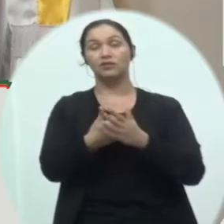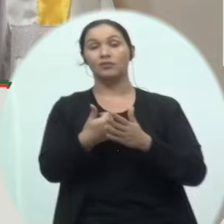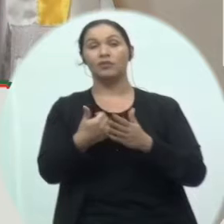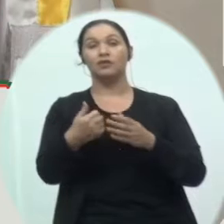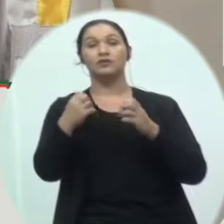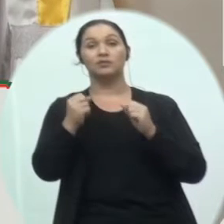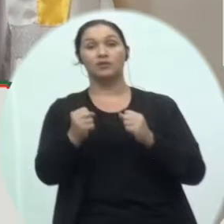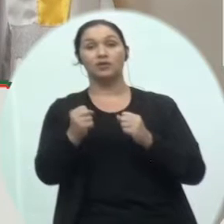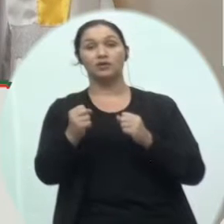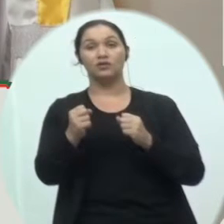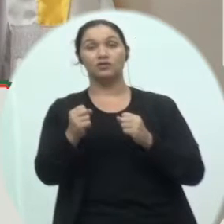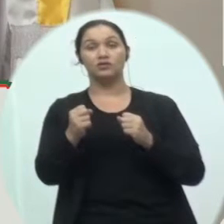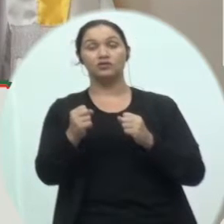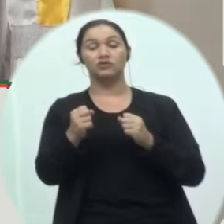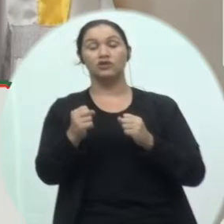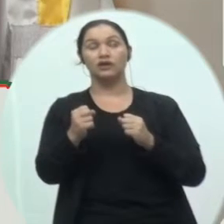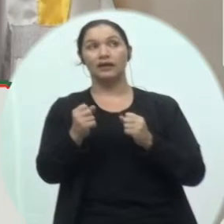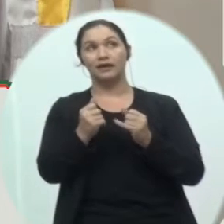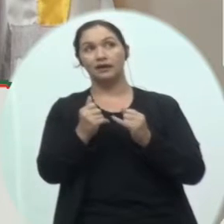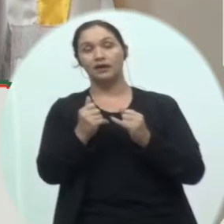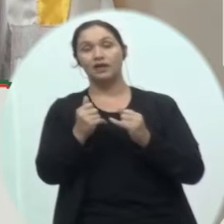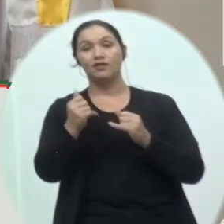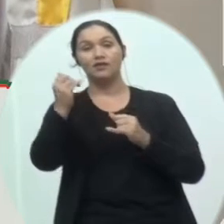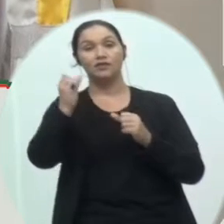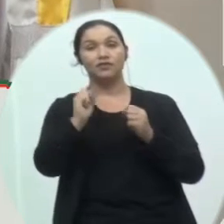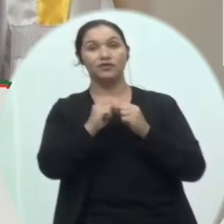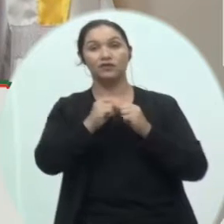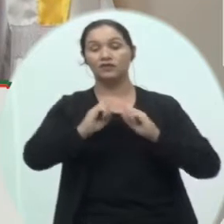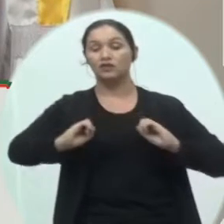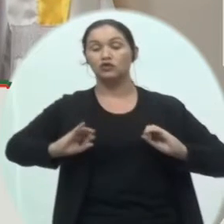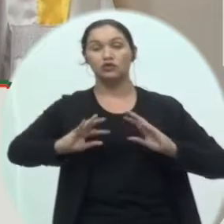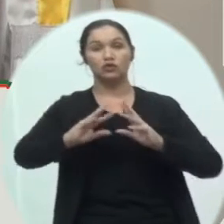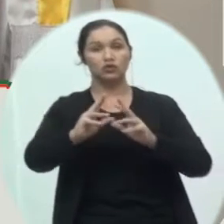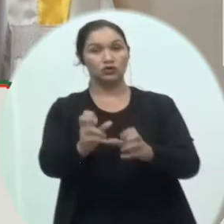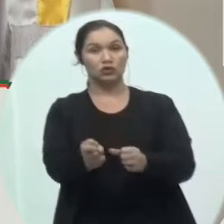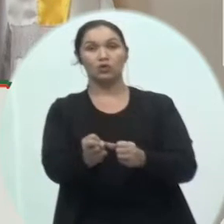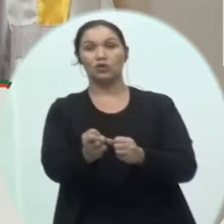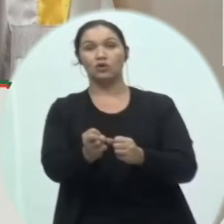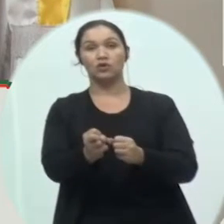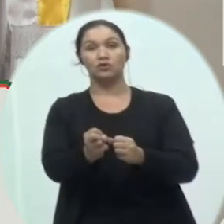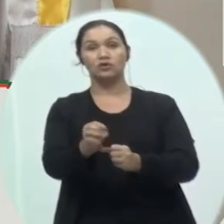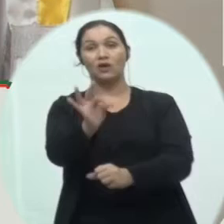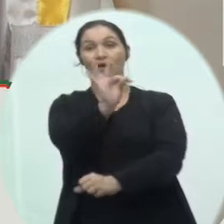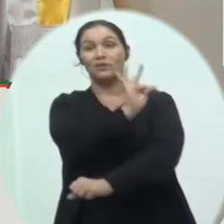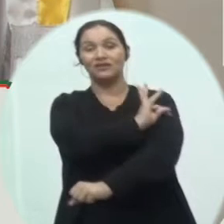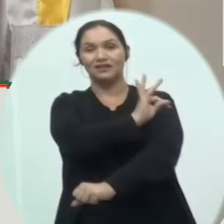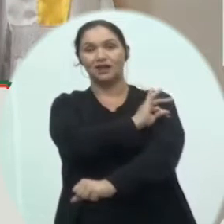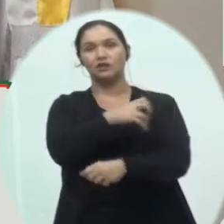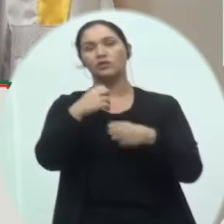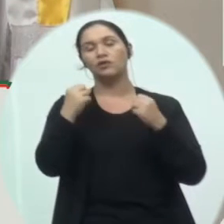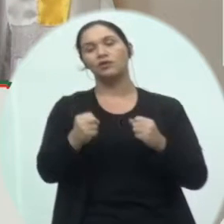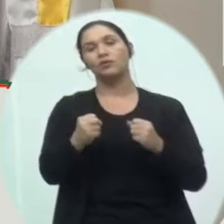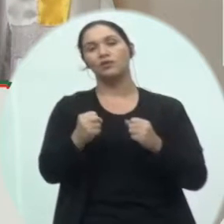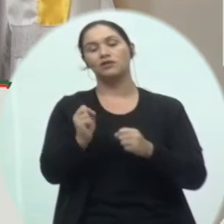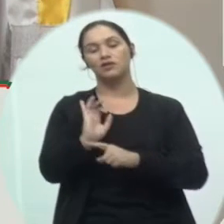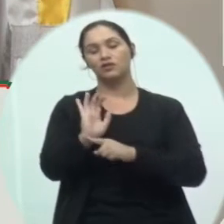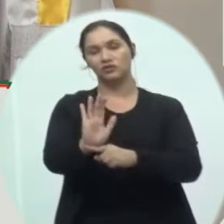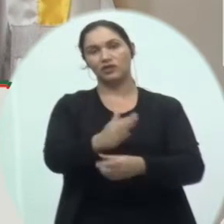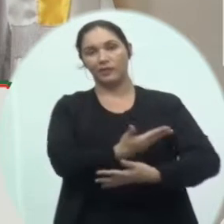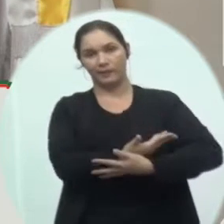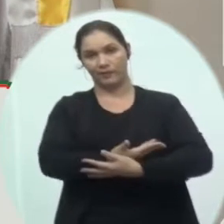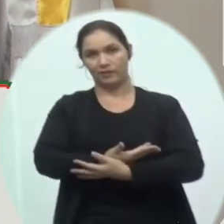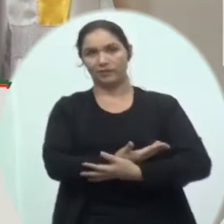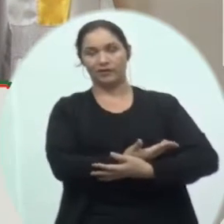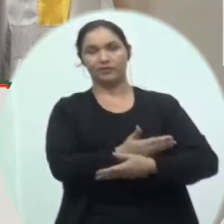a mamãe vá para o parto já sabendo todas essas técnicas, né, que estão nesse protocolo. Então, esse protocolo,